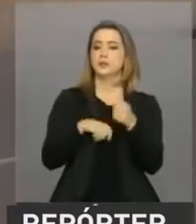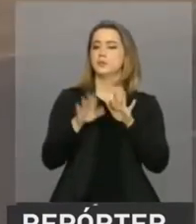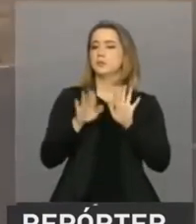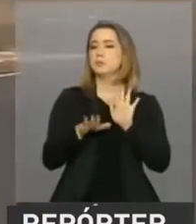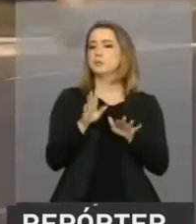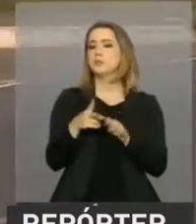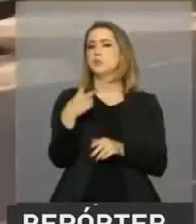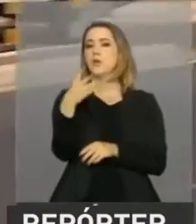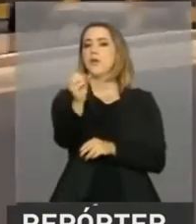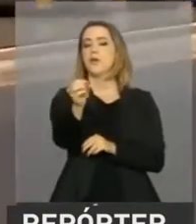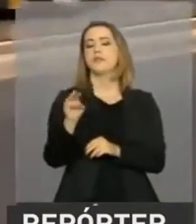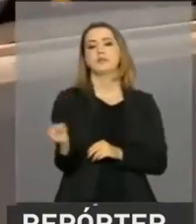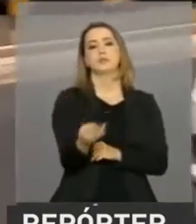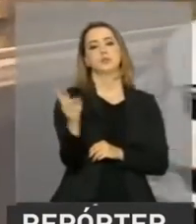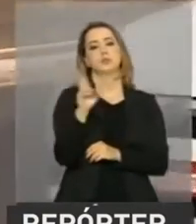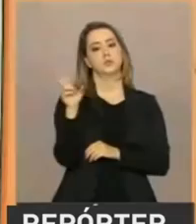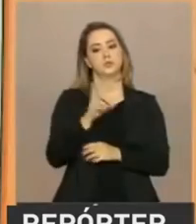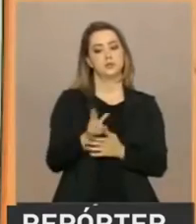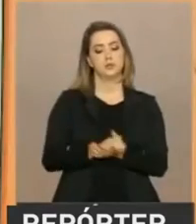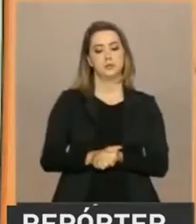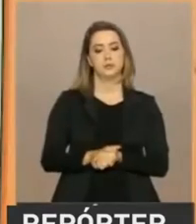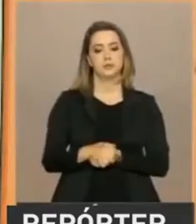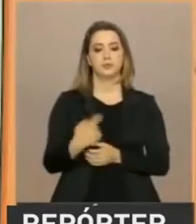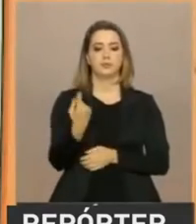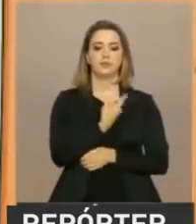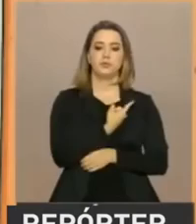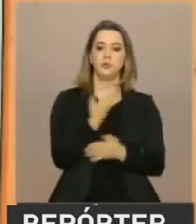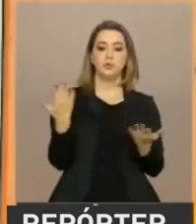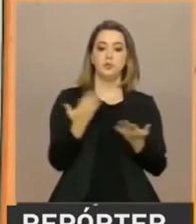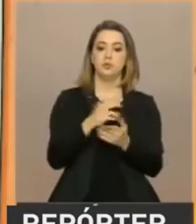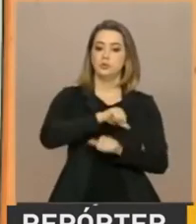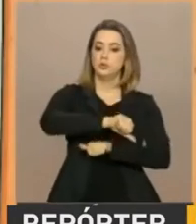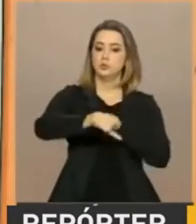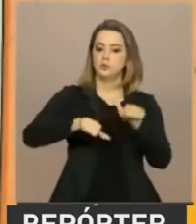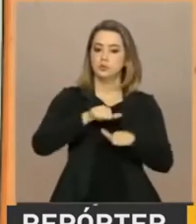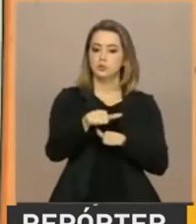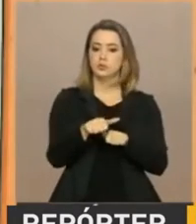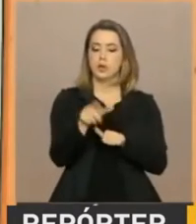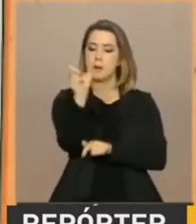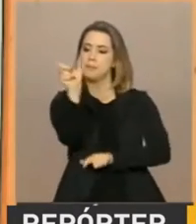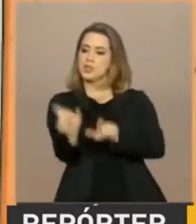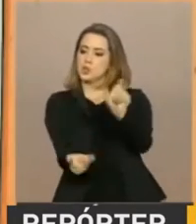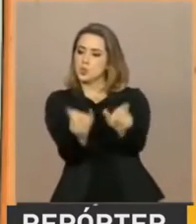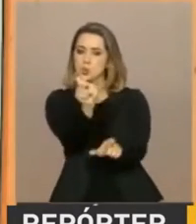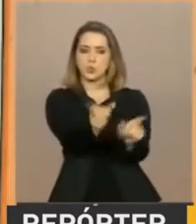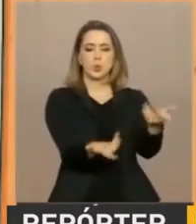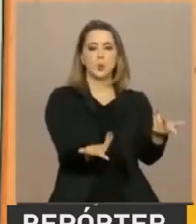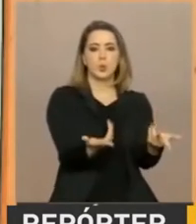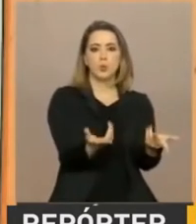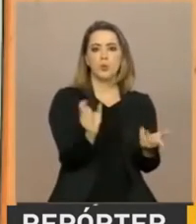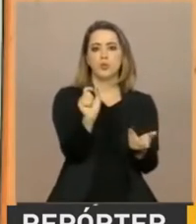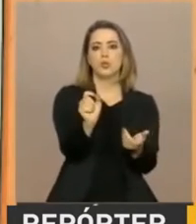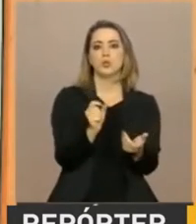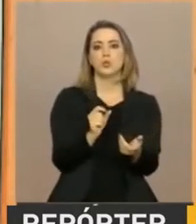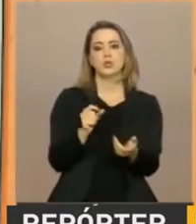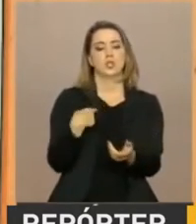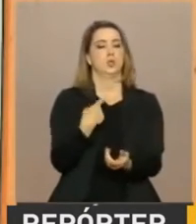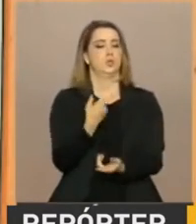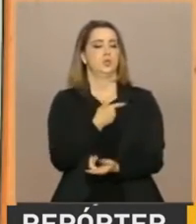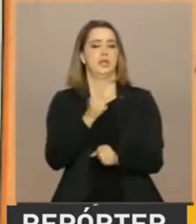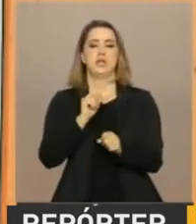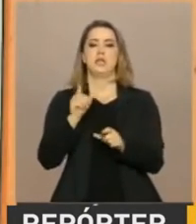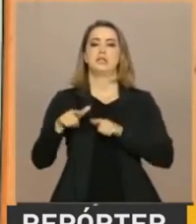20 milhões de reais nós vamos passar por um modelo em que o prestador de serviço ele não estará atendendo exclusivamente